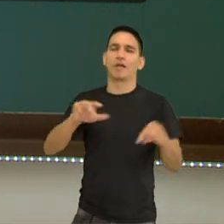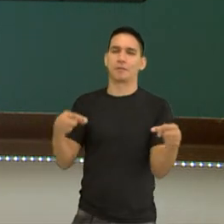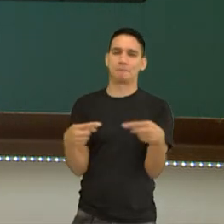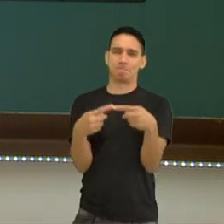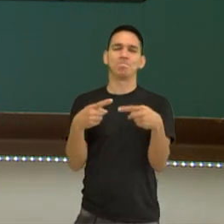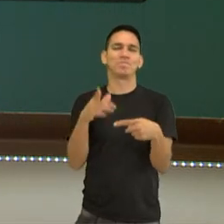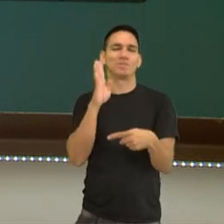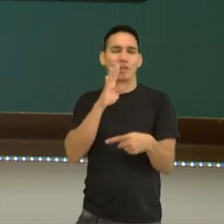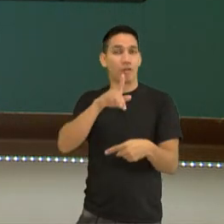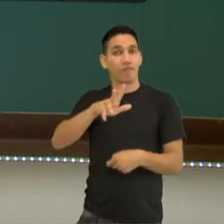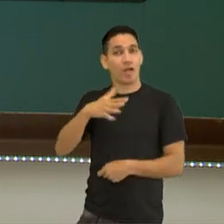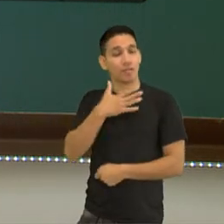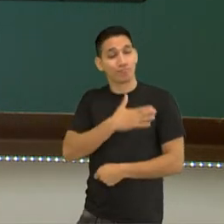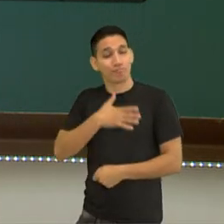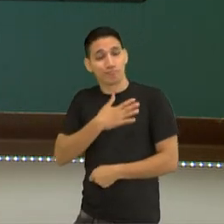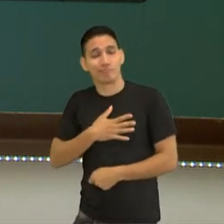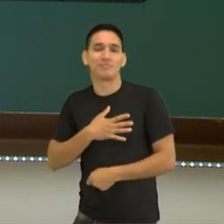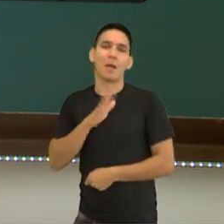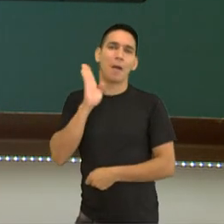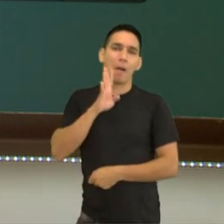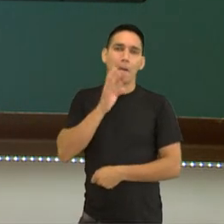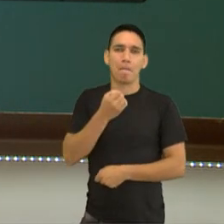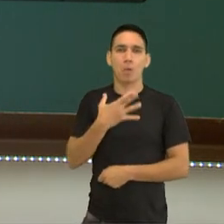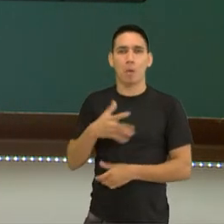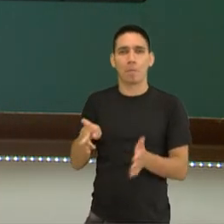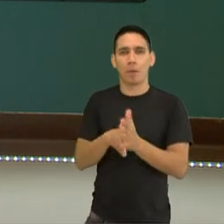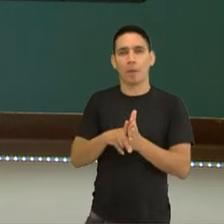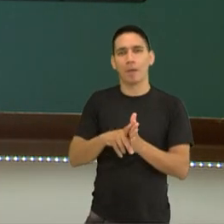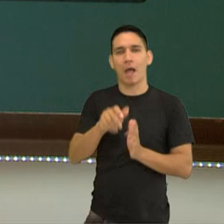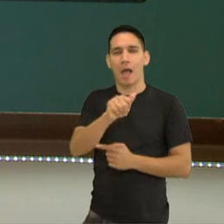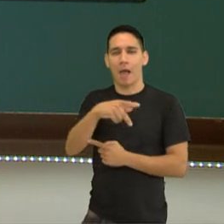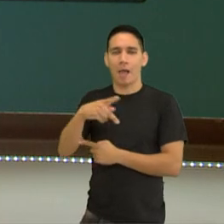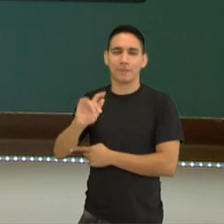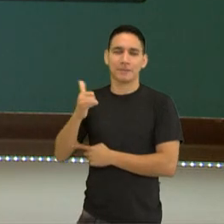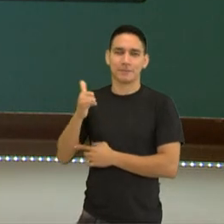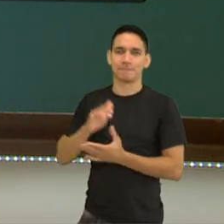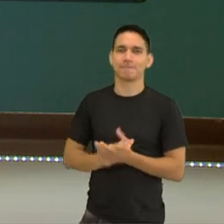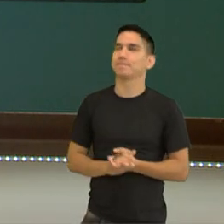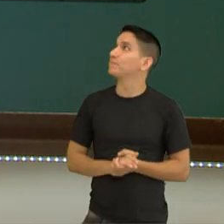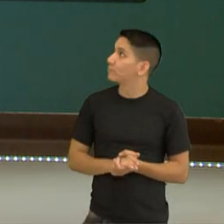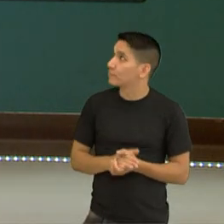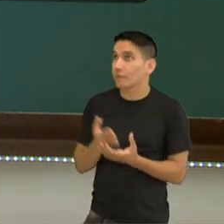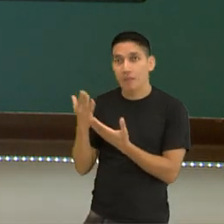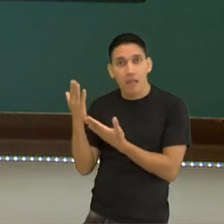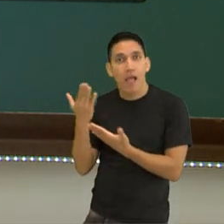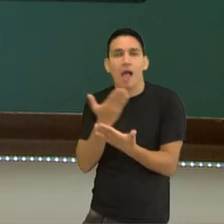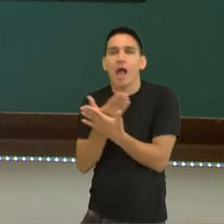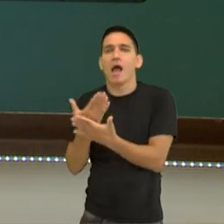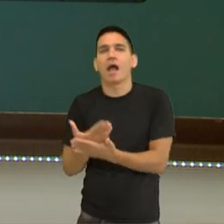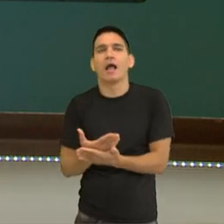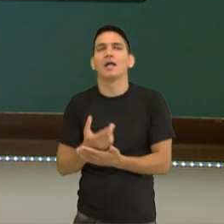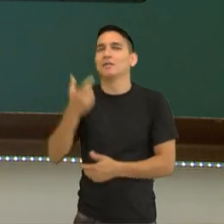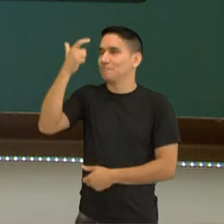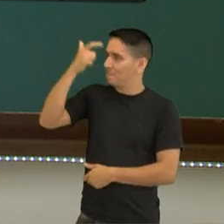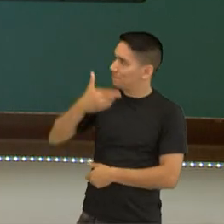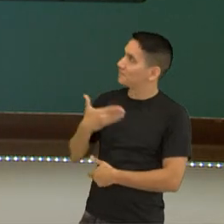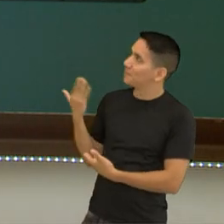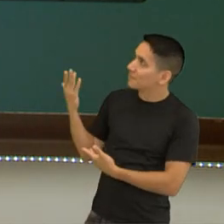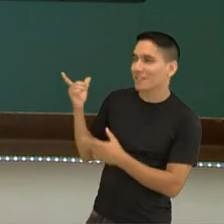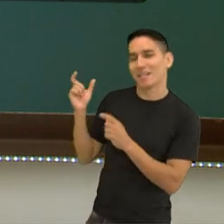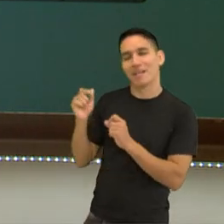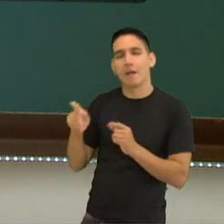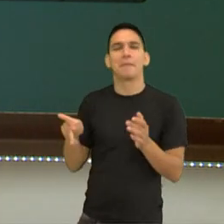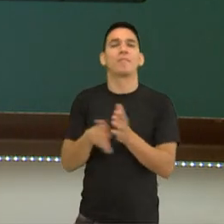e você vai se divertir aí nesses aplicativos de celular. Então vamos lá, o que, que vimos na aula de hoje, relembrando, olha euzinho aqui, música no